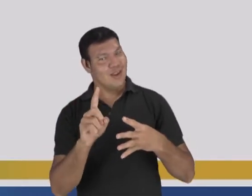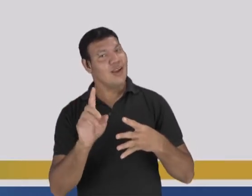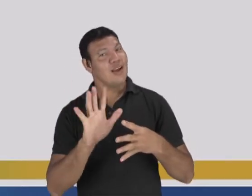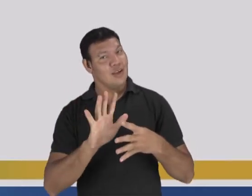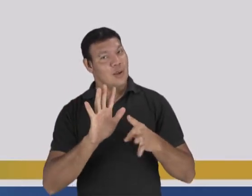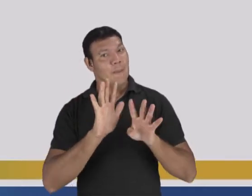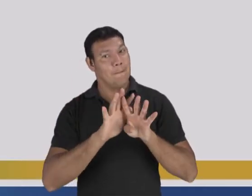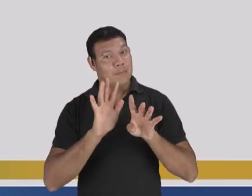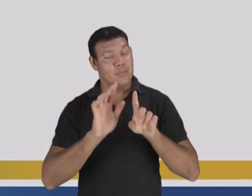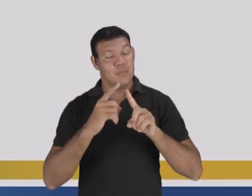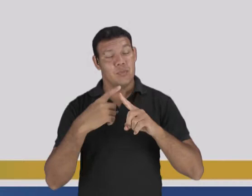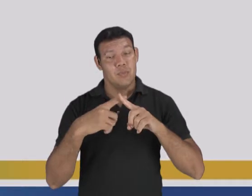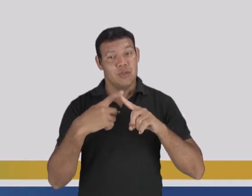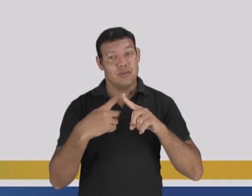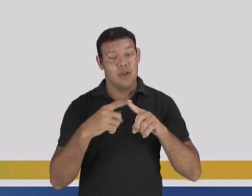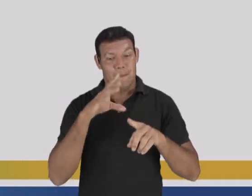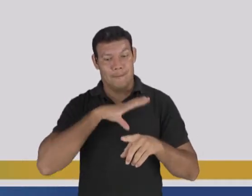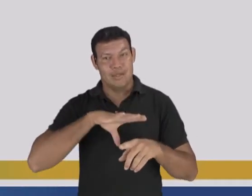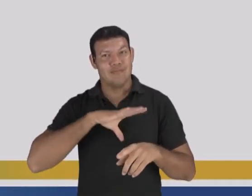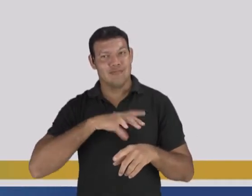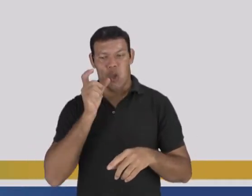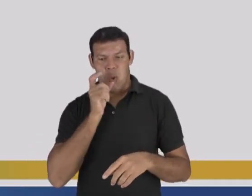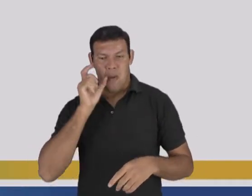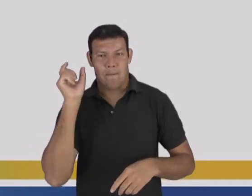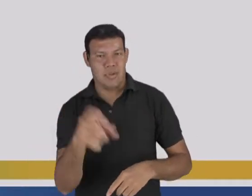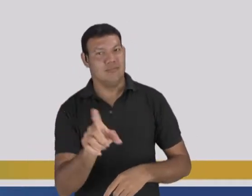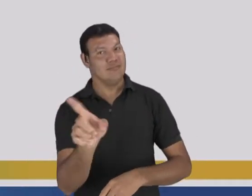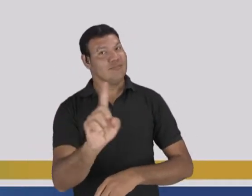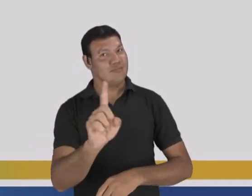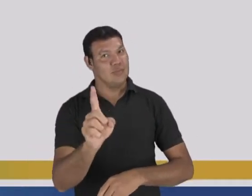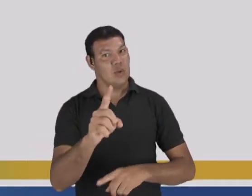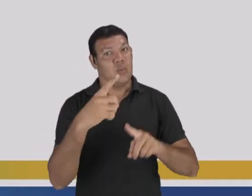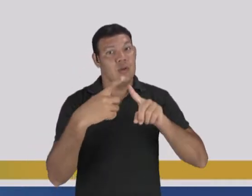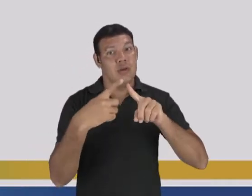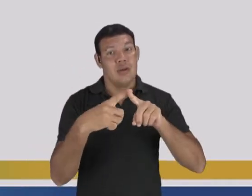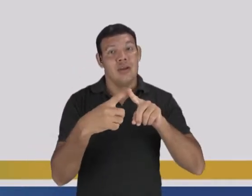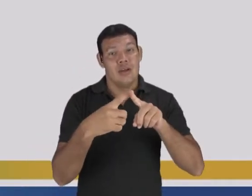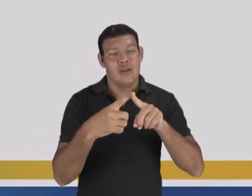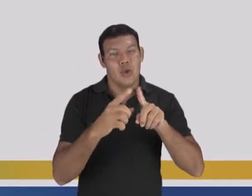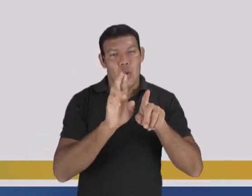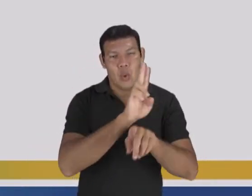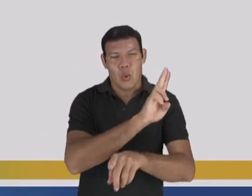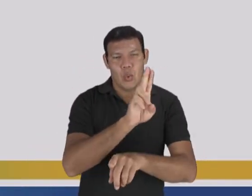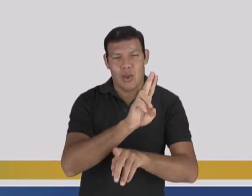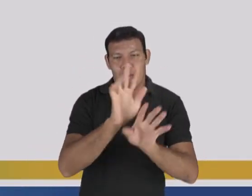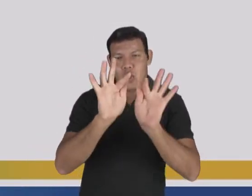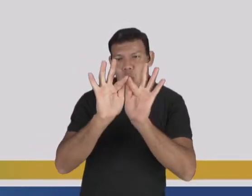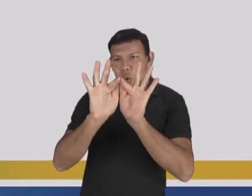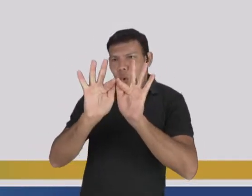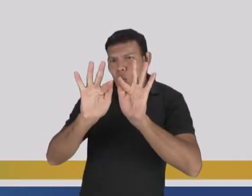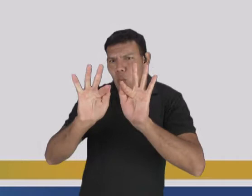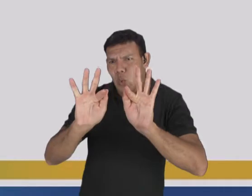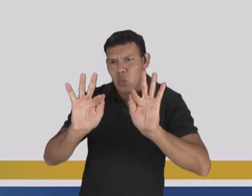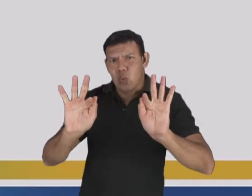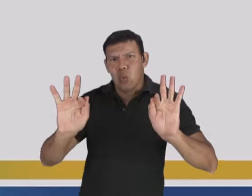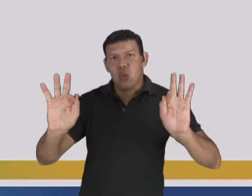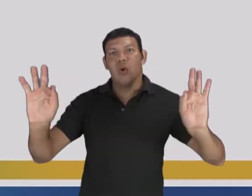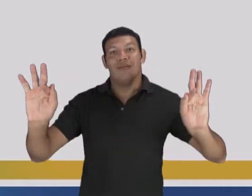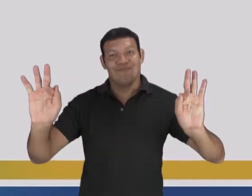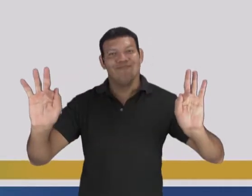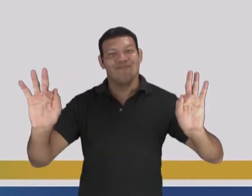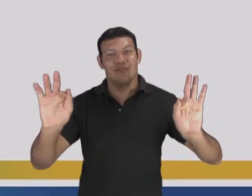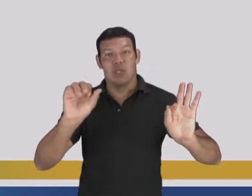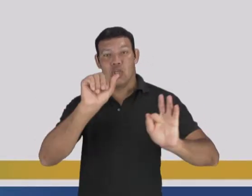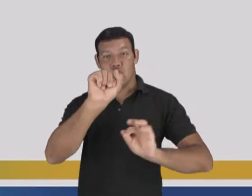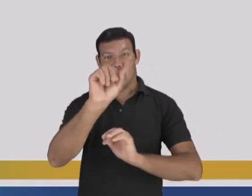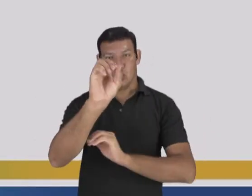do heterogenérico, do heterossemântico, perdão, do heterossemântico, que vocês vão estudar mais na frente, né? Mas apelido em